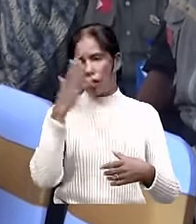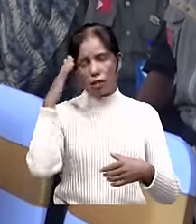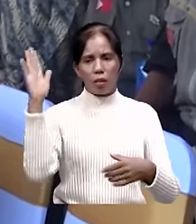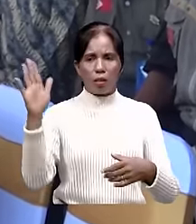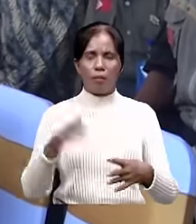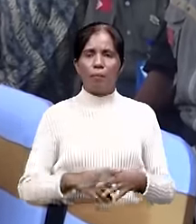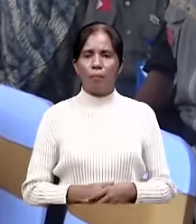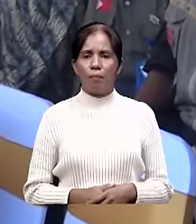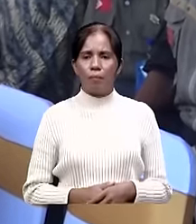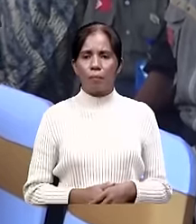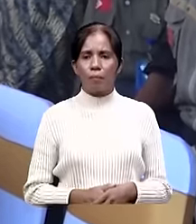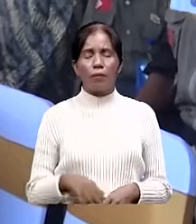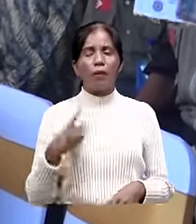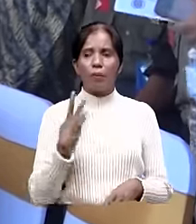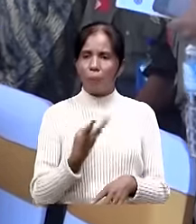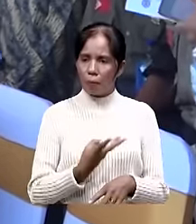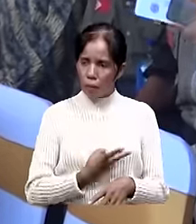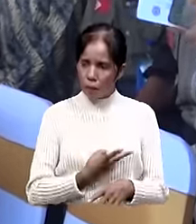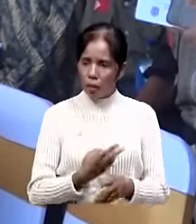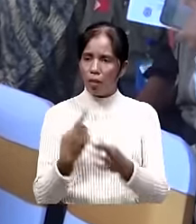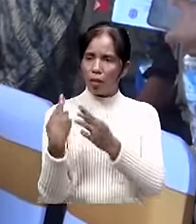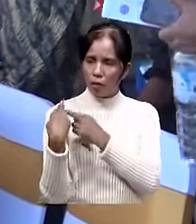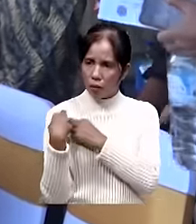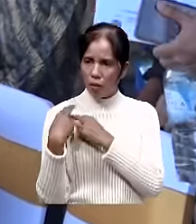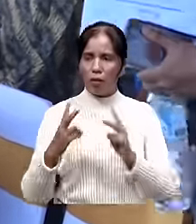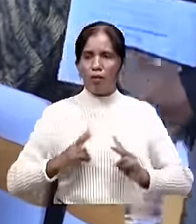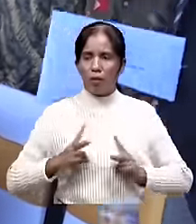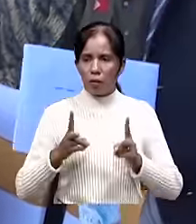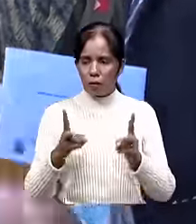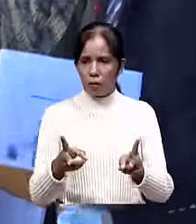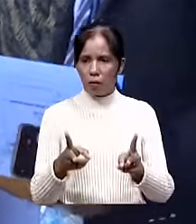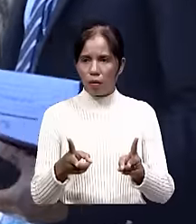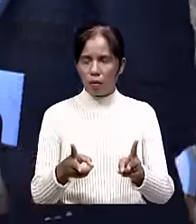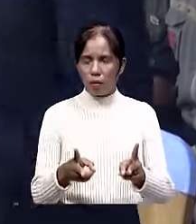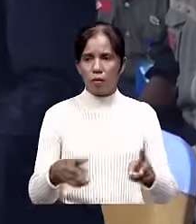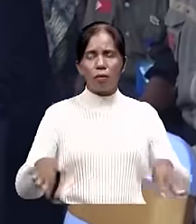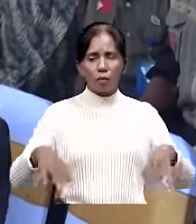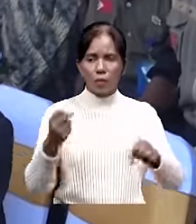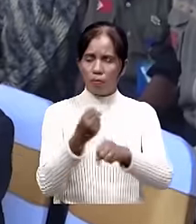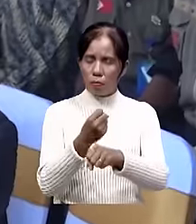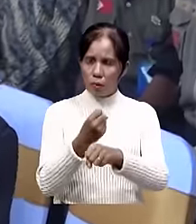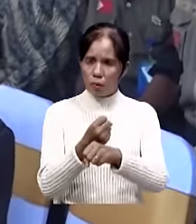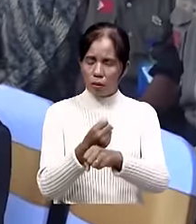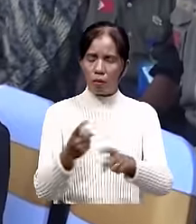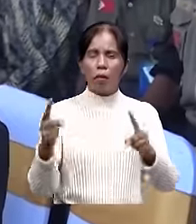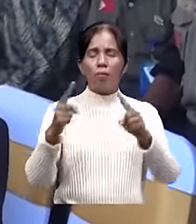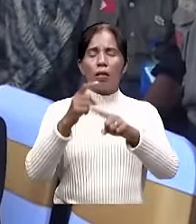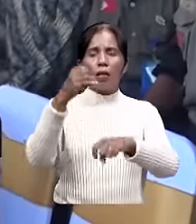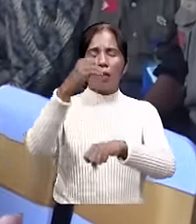ba. A mini responsabilidade veterano e responsabilidade ma luta ba